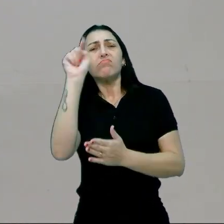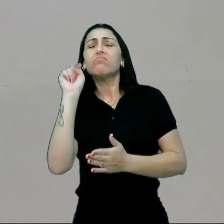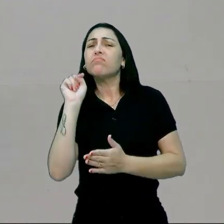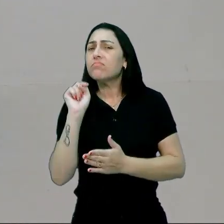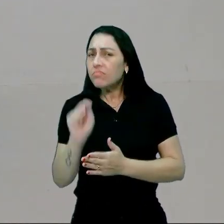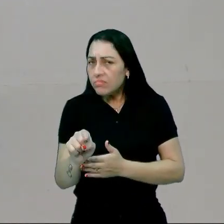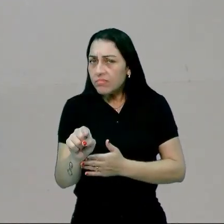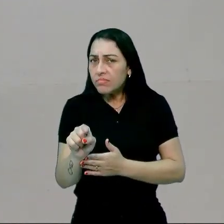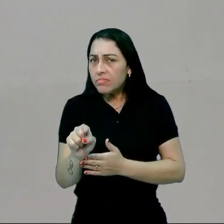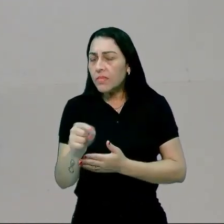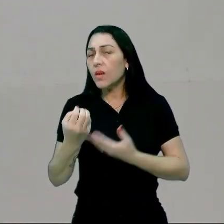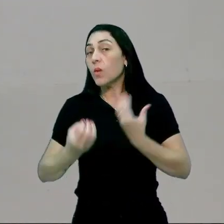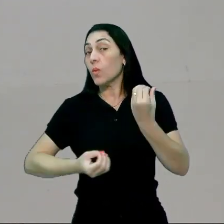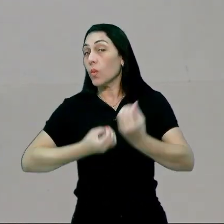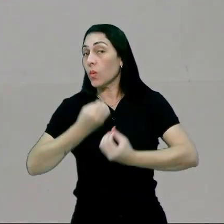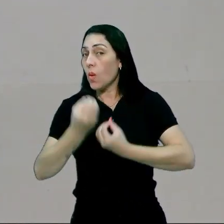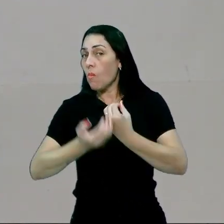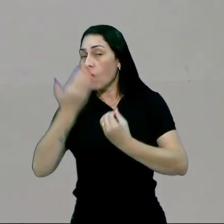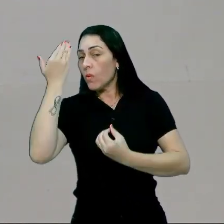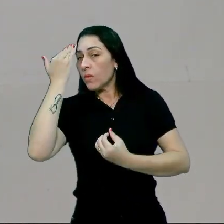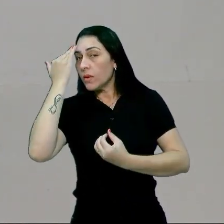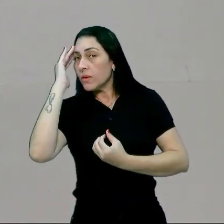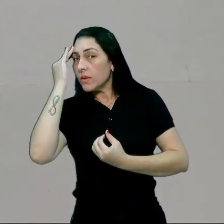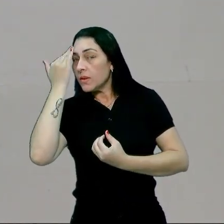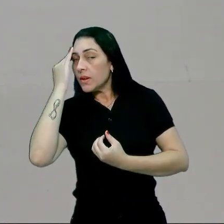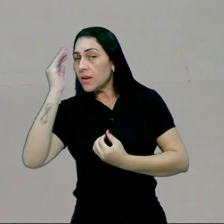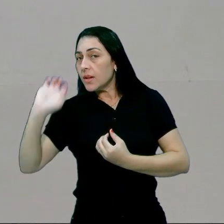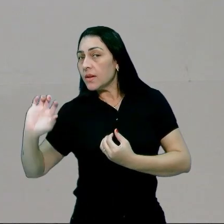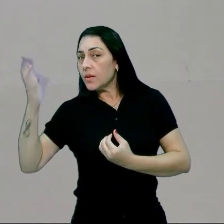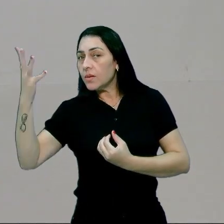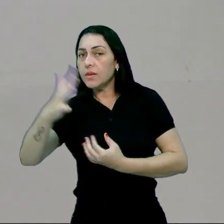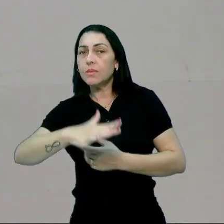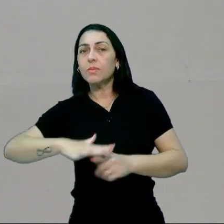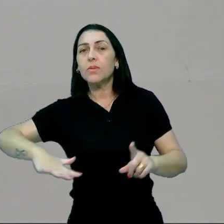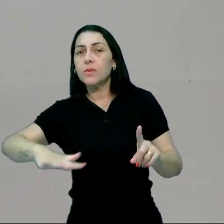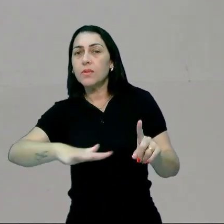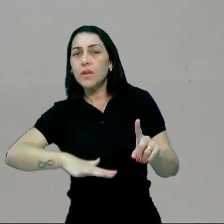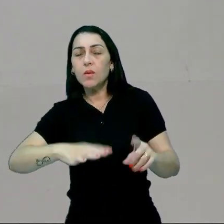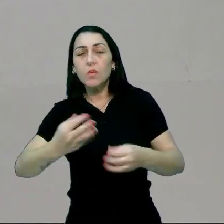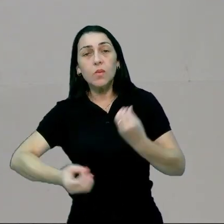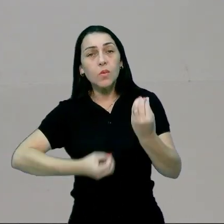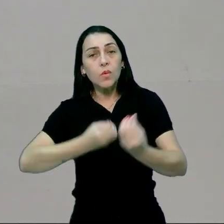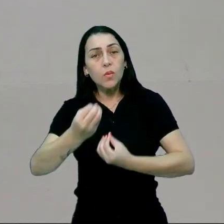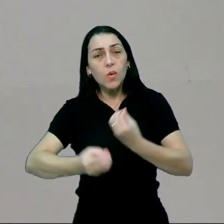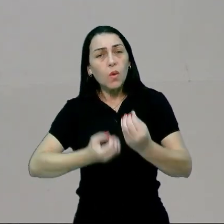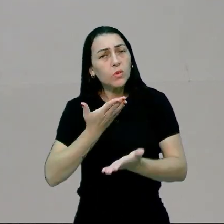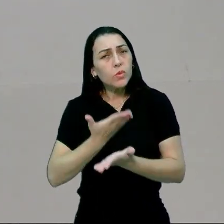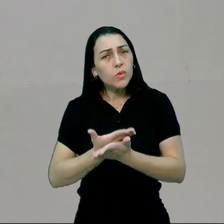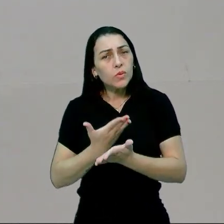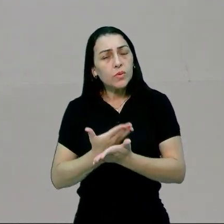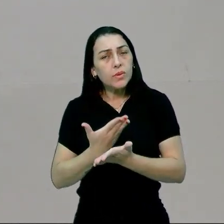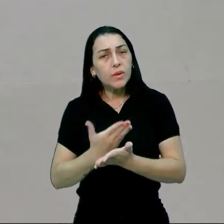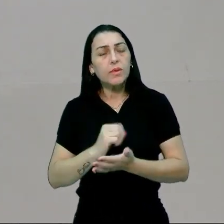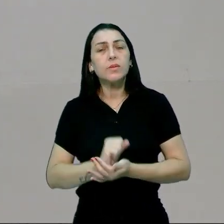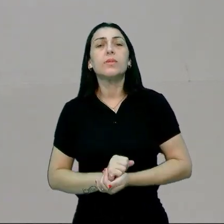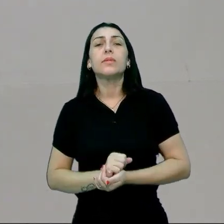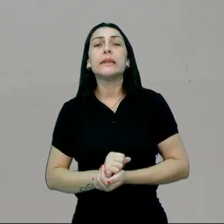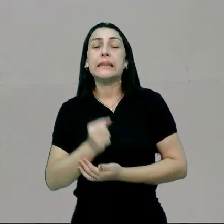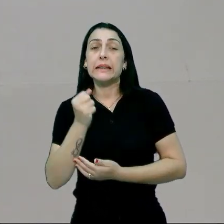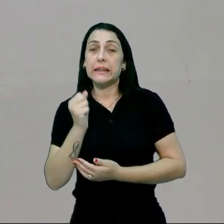interrogação. Como compreender esse fenômeno social? Como estudá-lo?